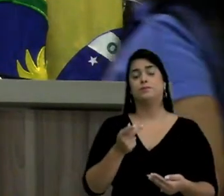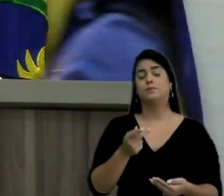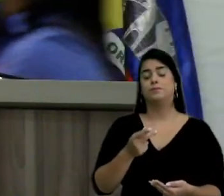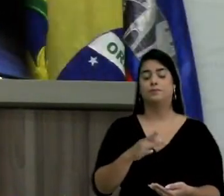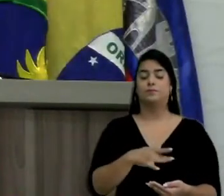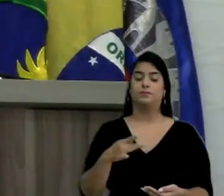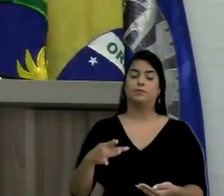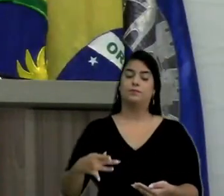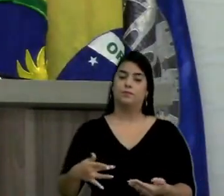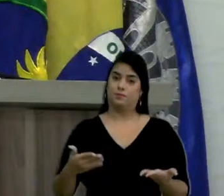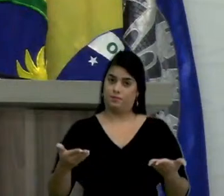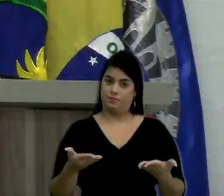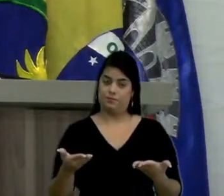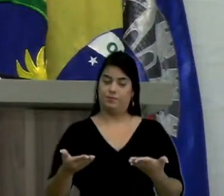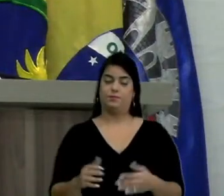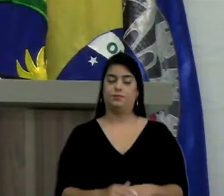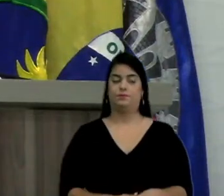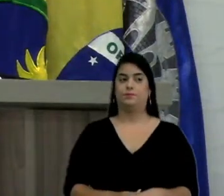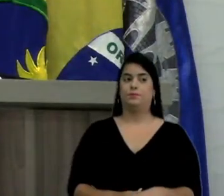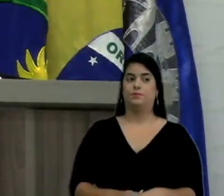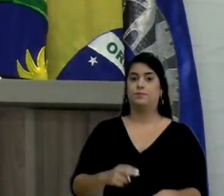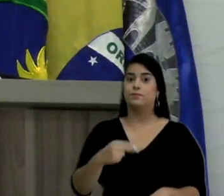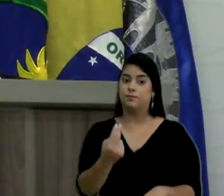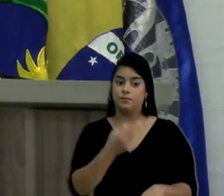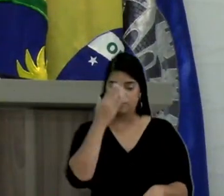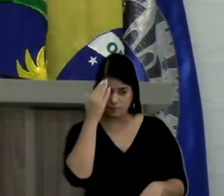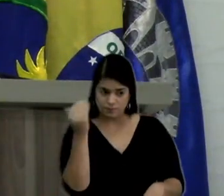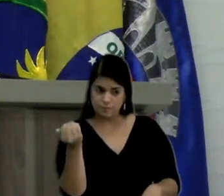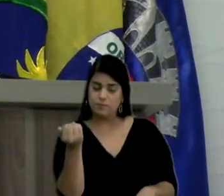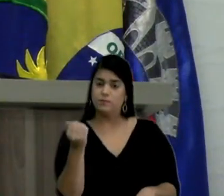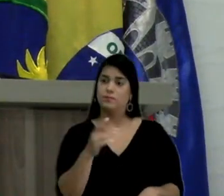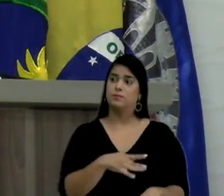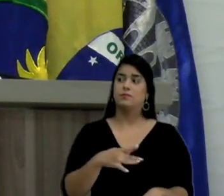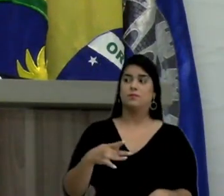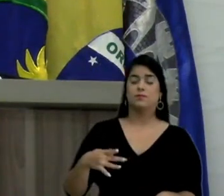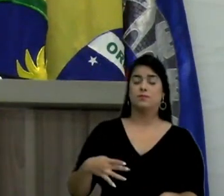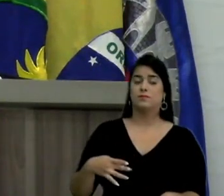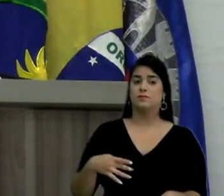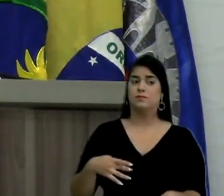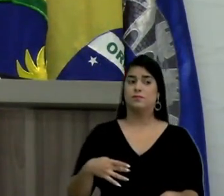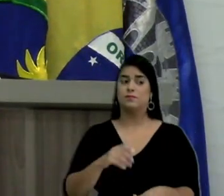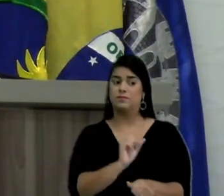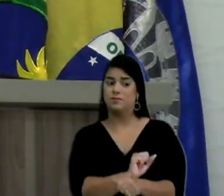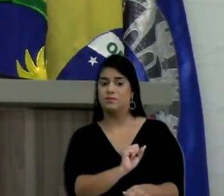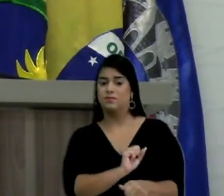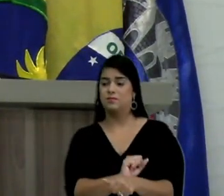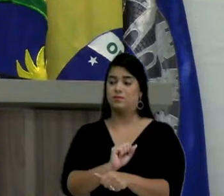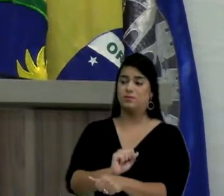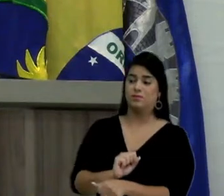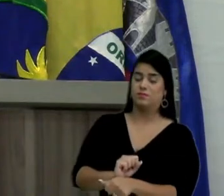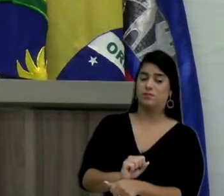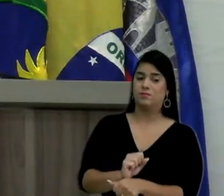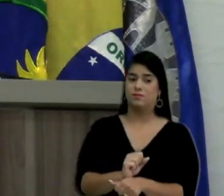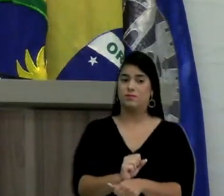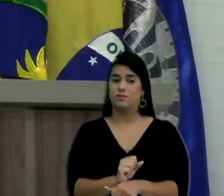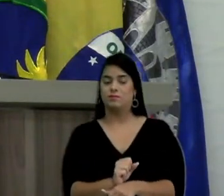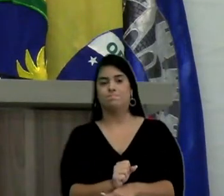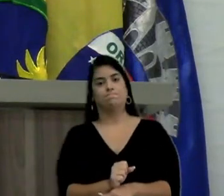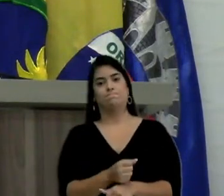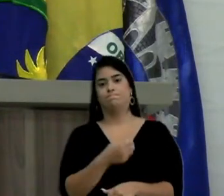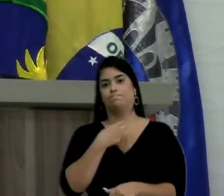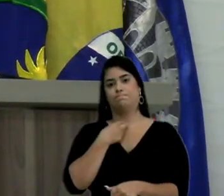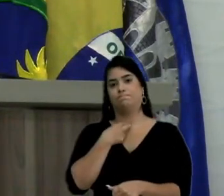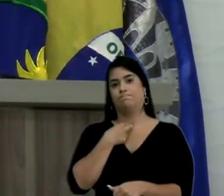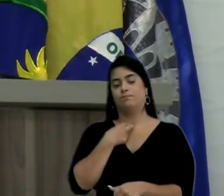saúde a gente sabe que saúde a gente nunca para de falar aqui porque realmente quando se faz uma coisa tem